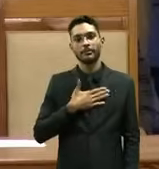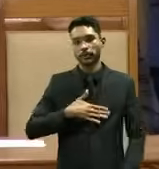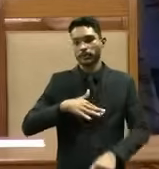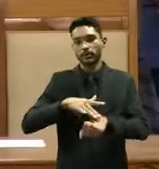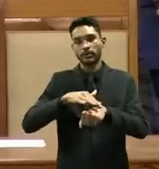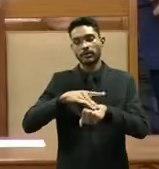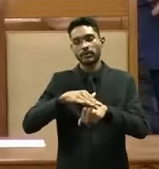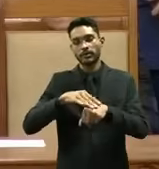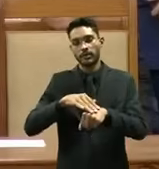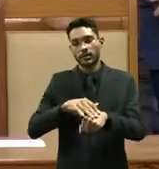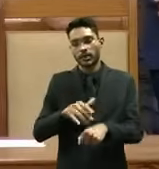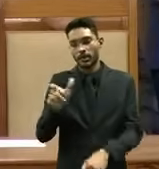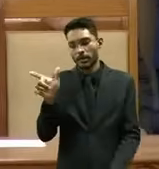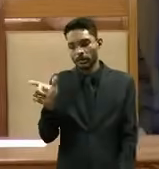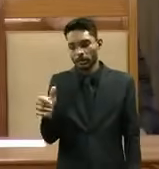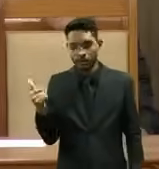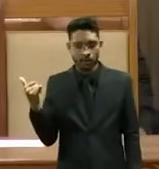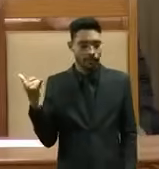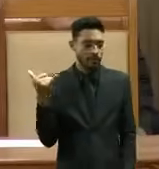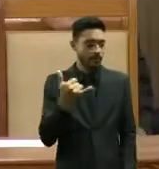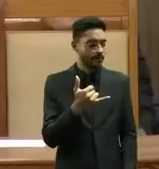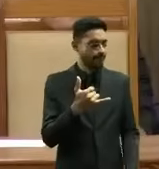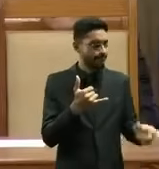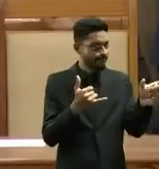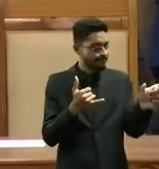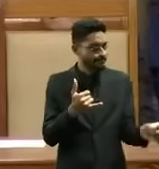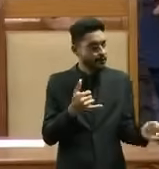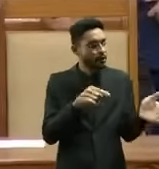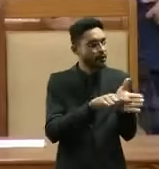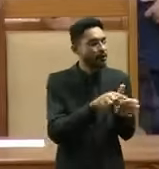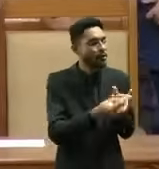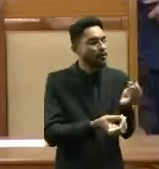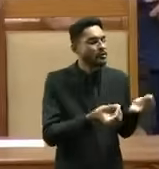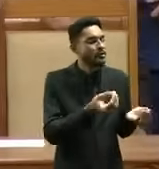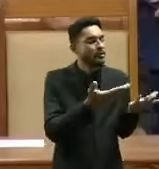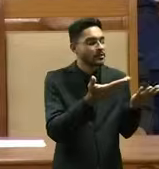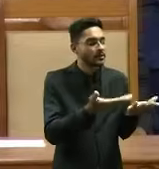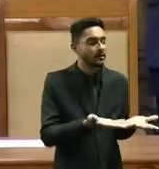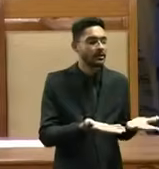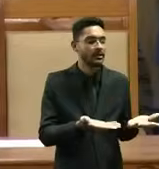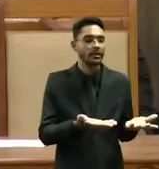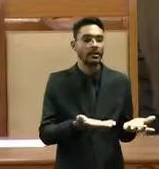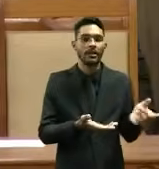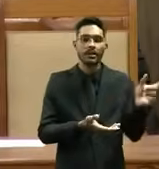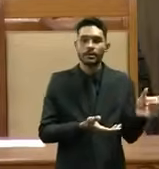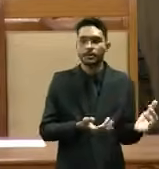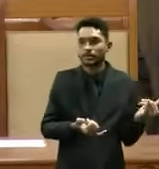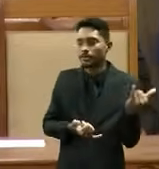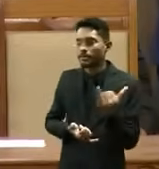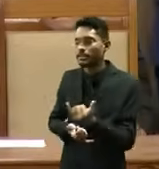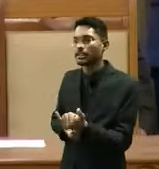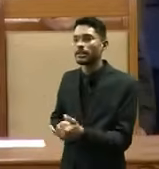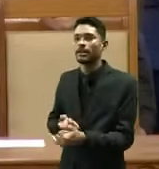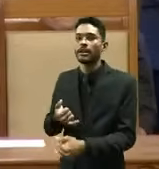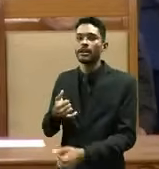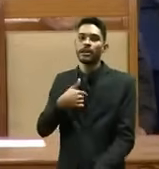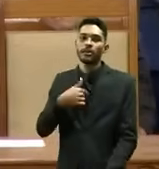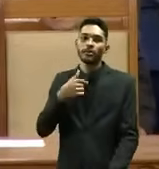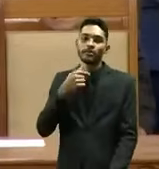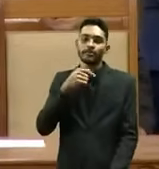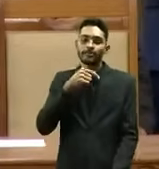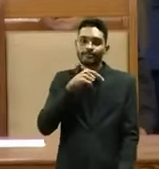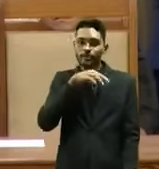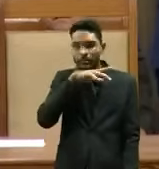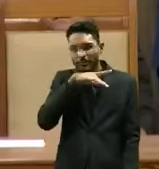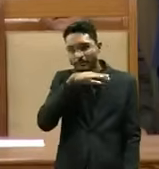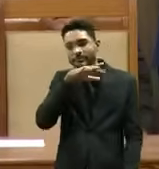ô irmão eu tô doente ele tem prazer de andar dizendo que é doente é porque ele quer que o pessoal faça um para